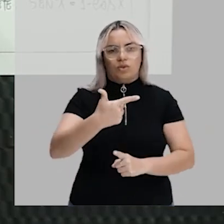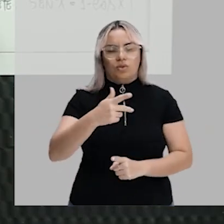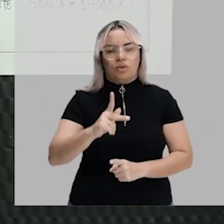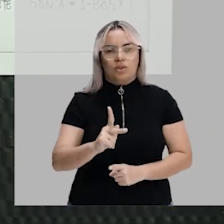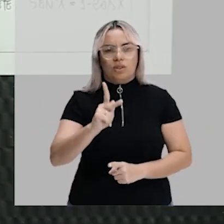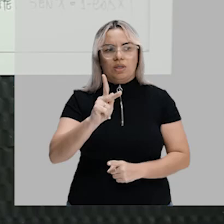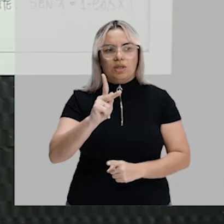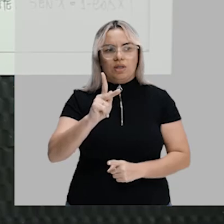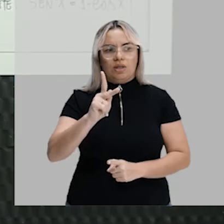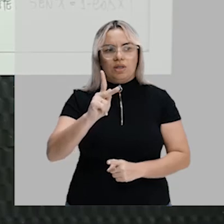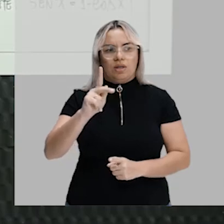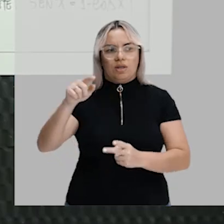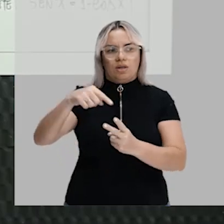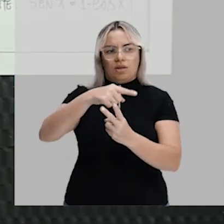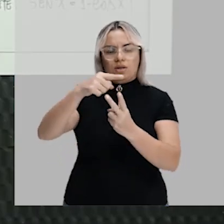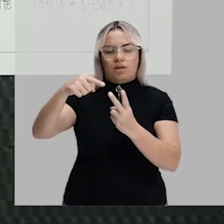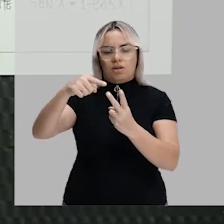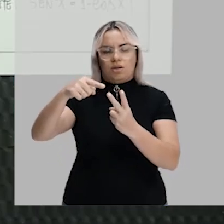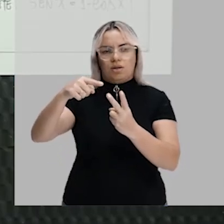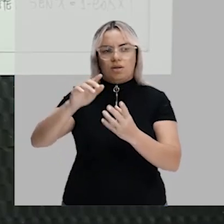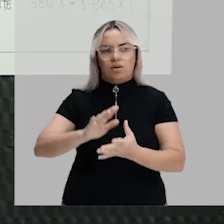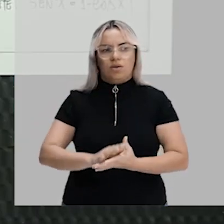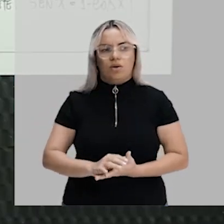k tá